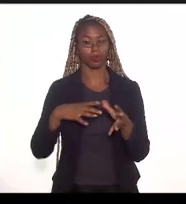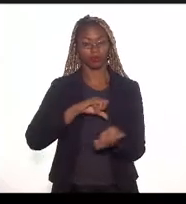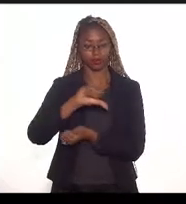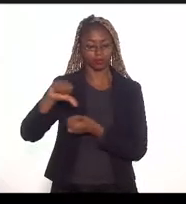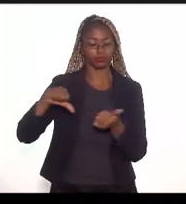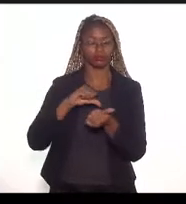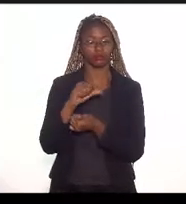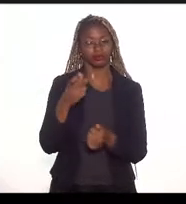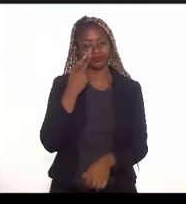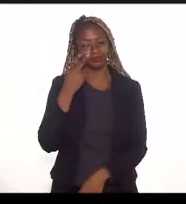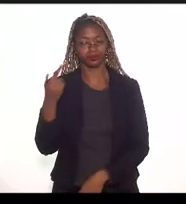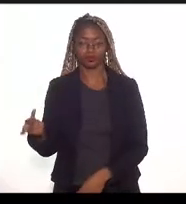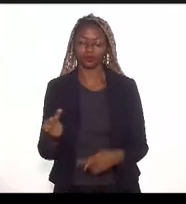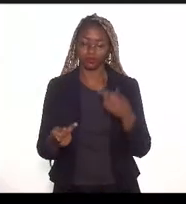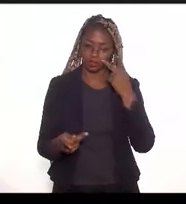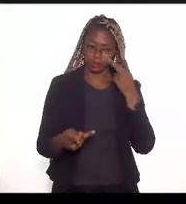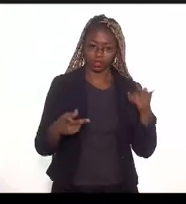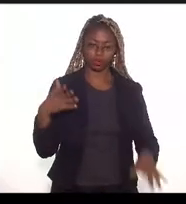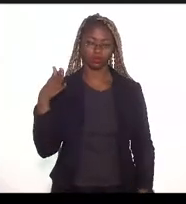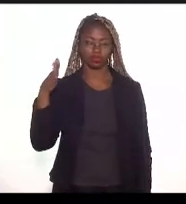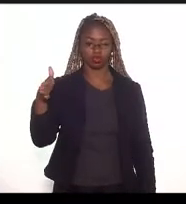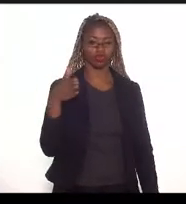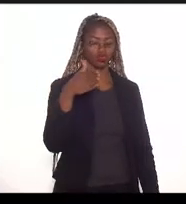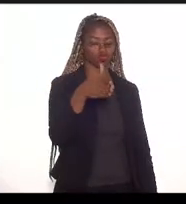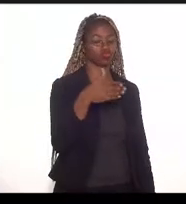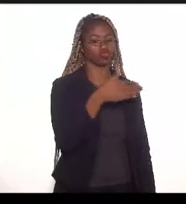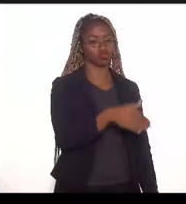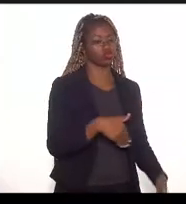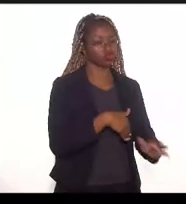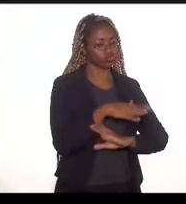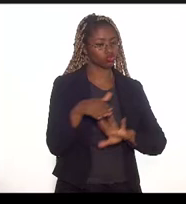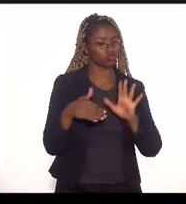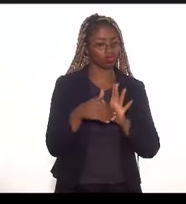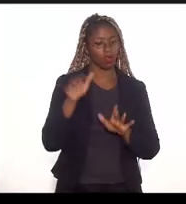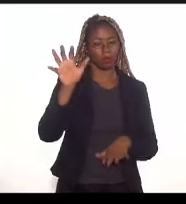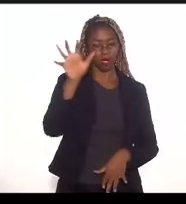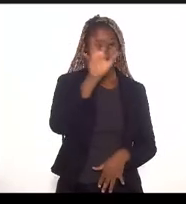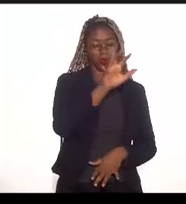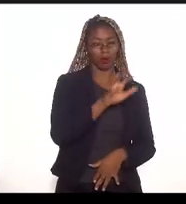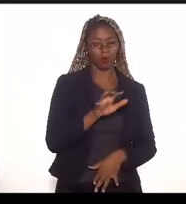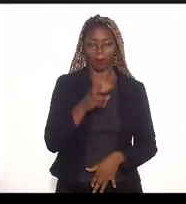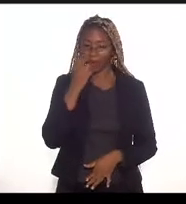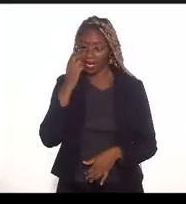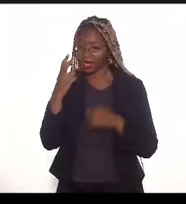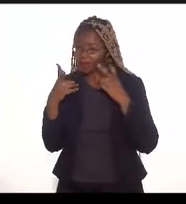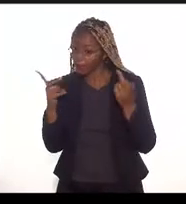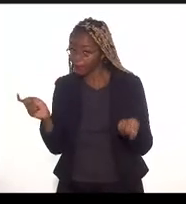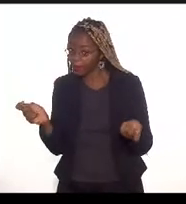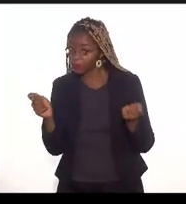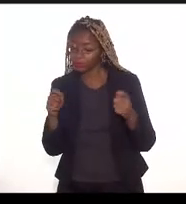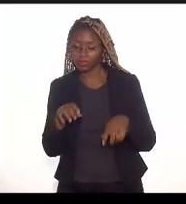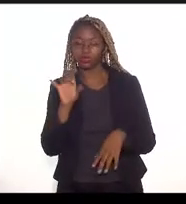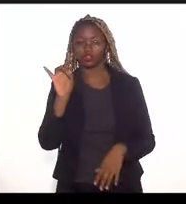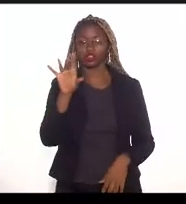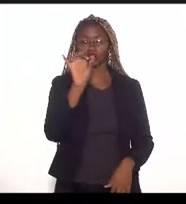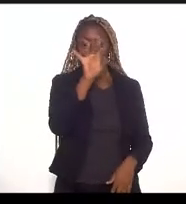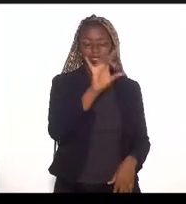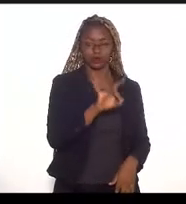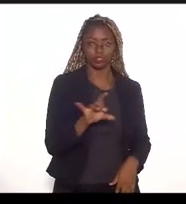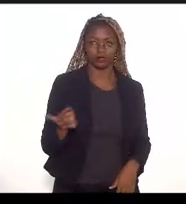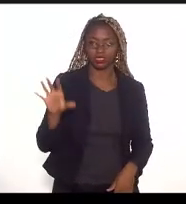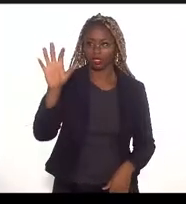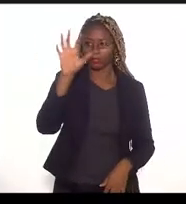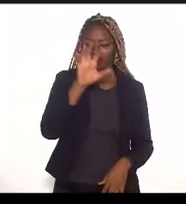Temos visitado em loco todos os distritos, exatamente para verificar a potencialidade de cada distrito, para que